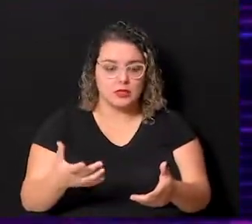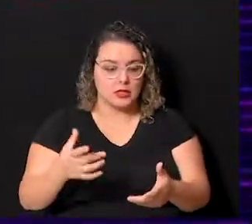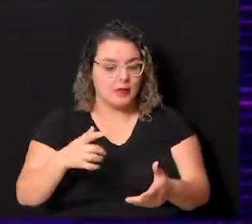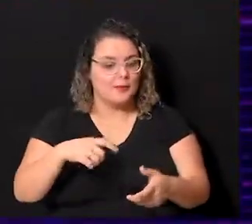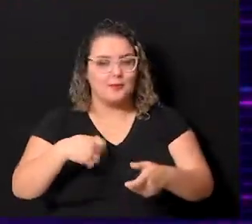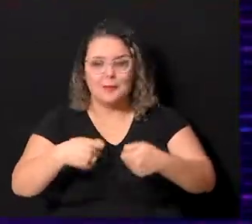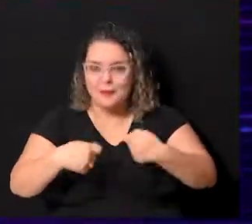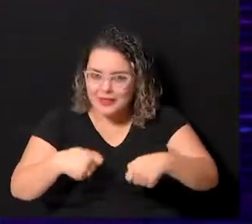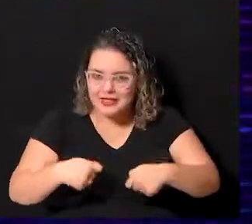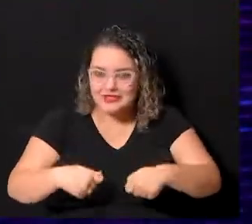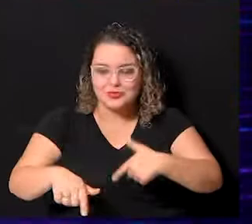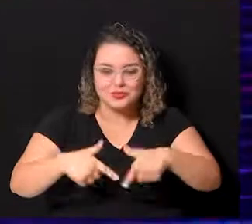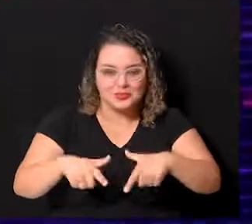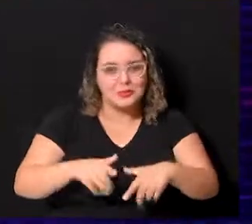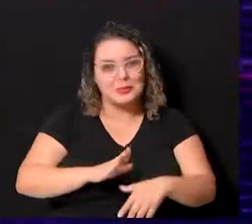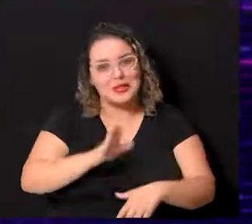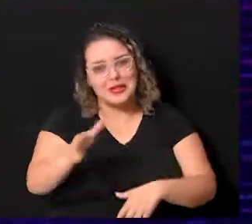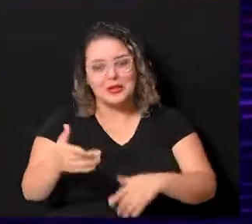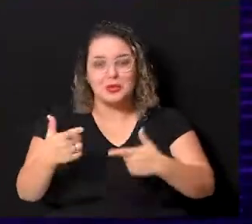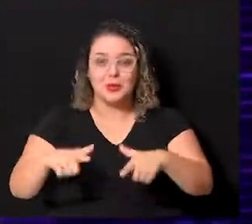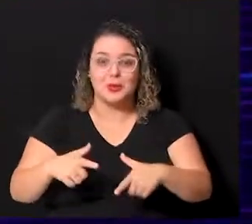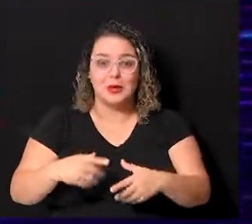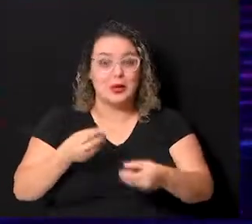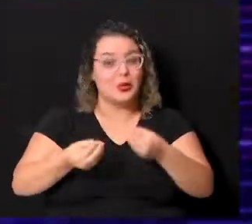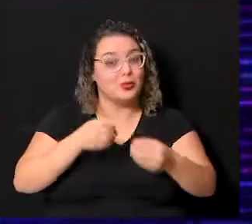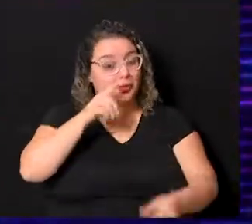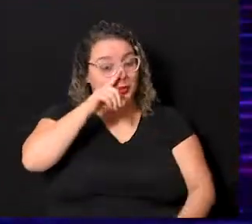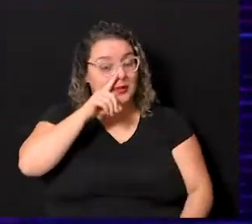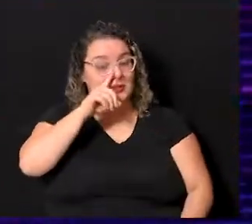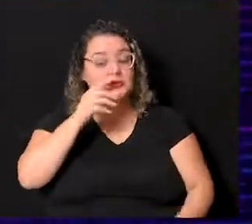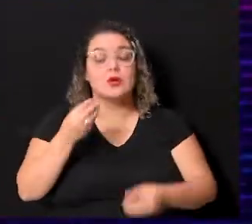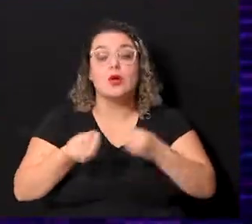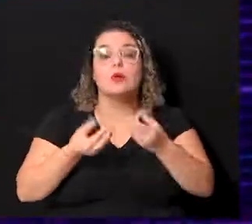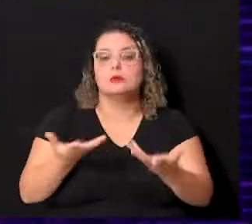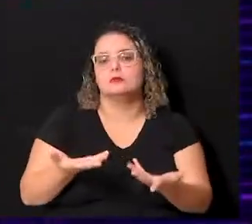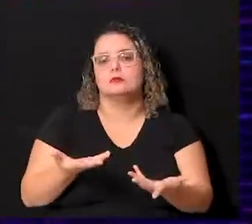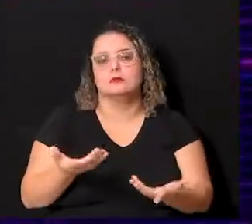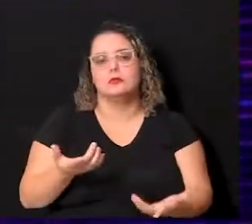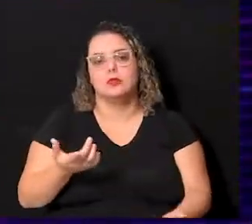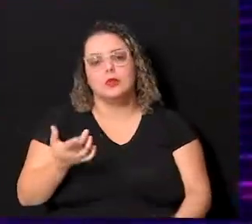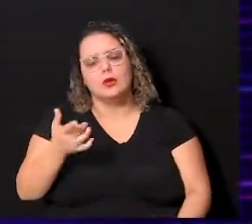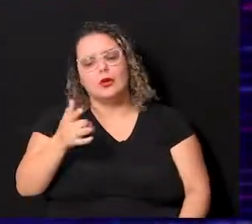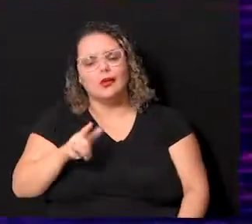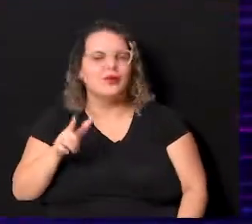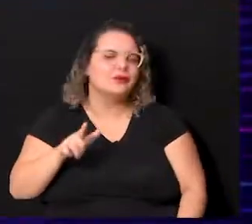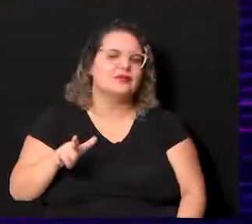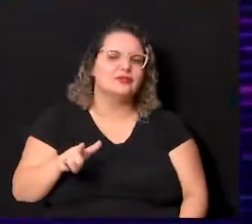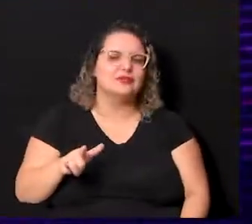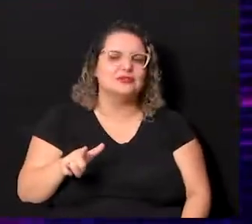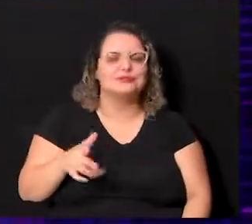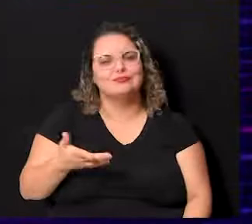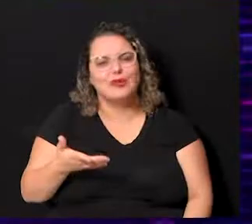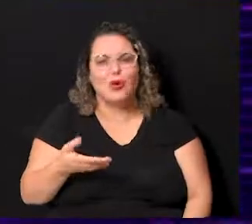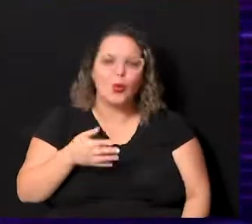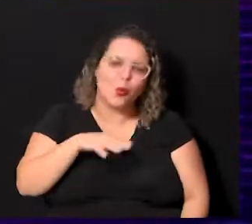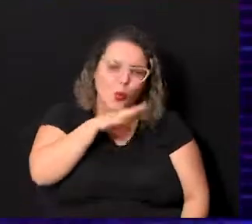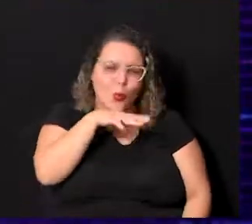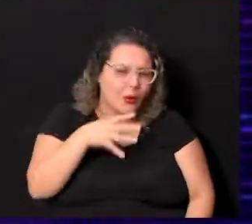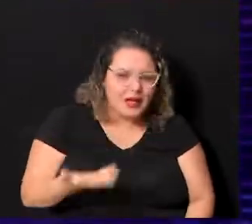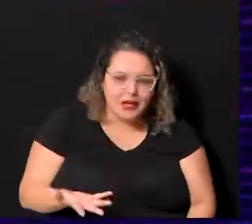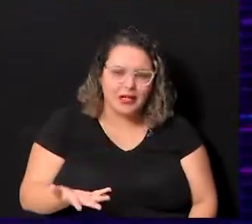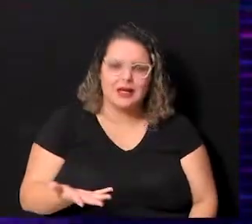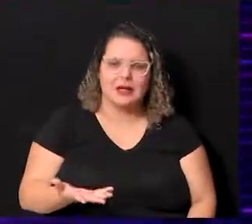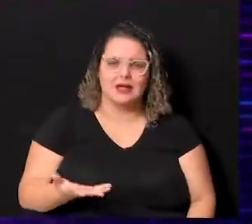cercadas, tendo que trabalhar, estavam se sentindo e tal. E aí foi uma experiência, bom, lógico, chata, como foi para todo mundo, eu